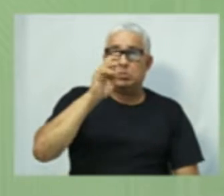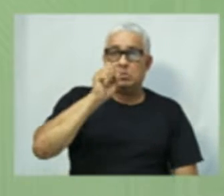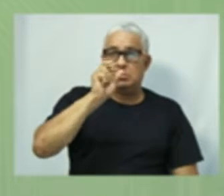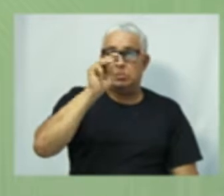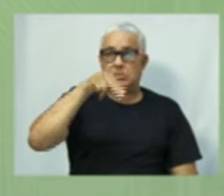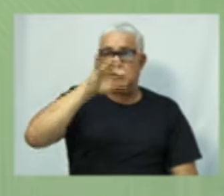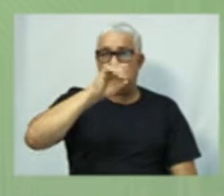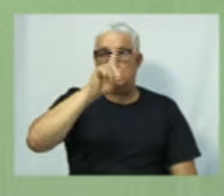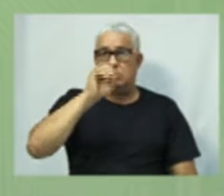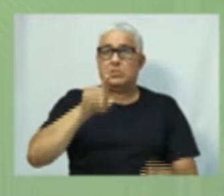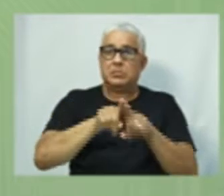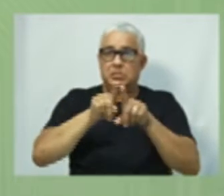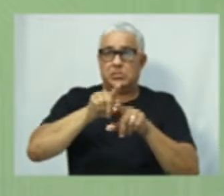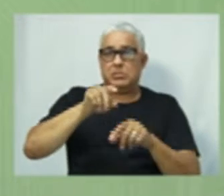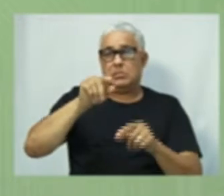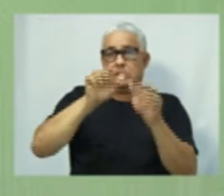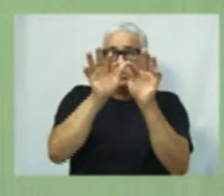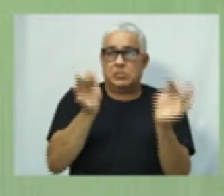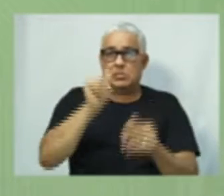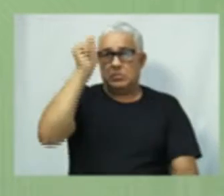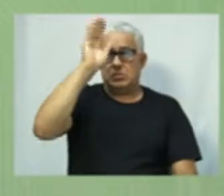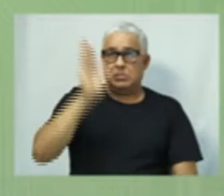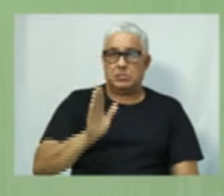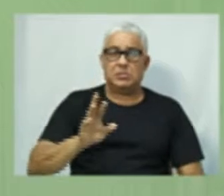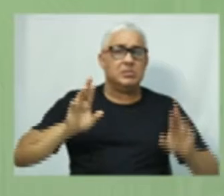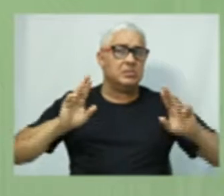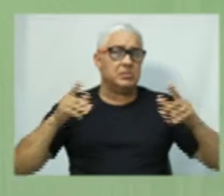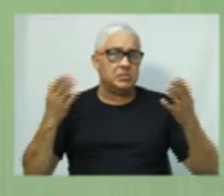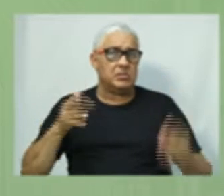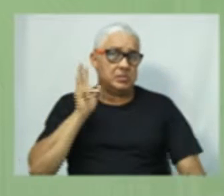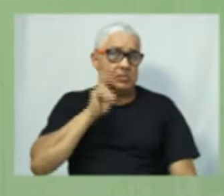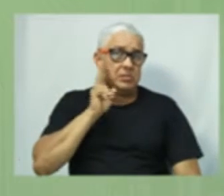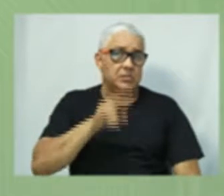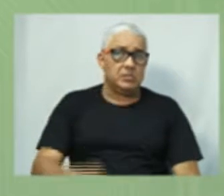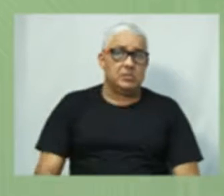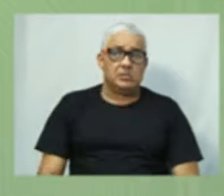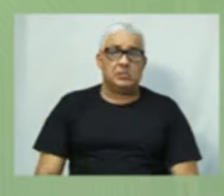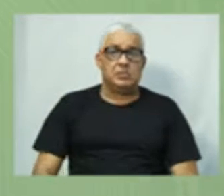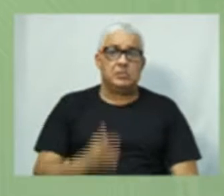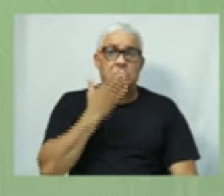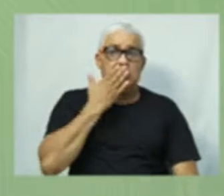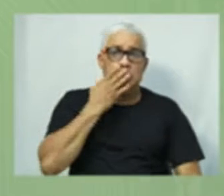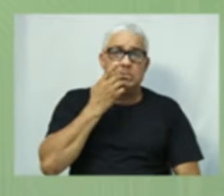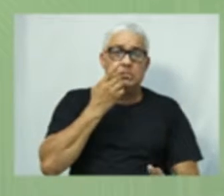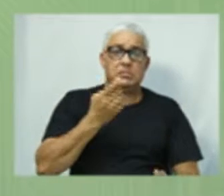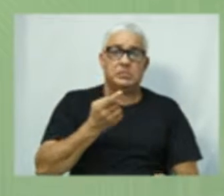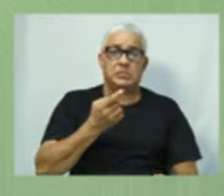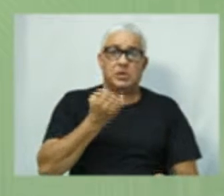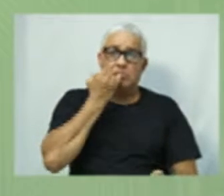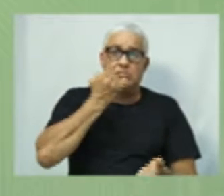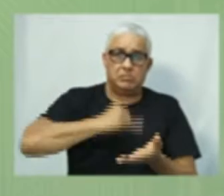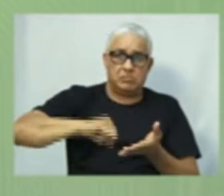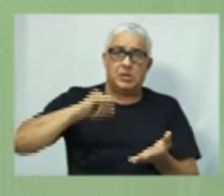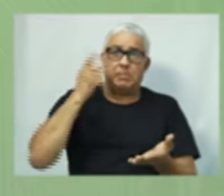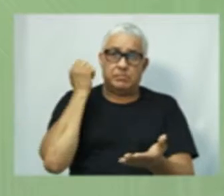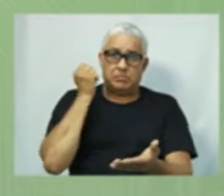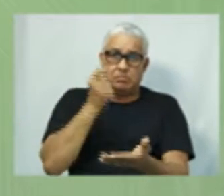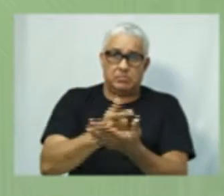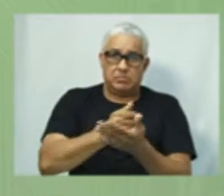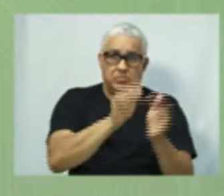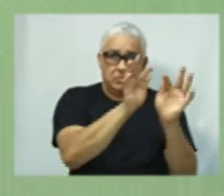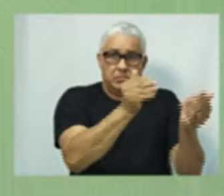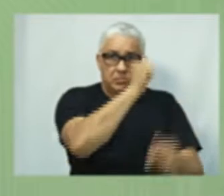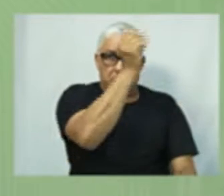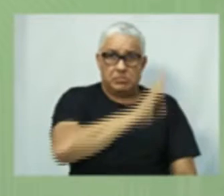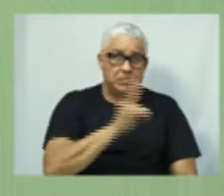Simples Nacional. Que diferença é essa? Olha, lembra qual era o tipo de imposto que pagávamos no Simples Nacional?